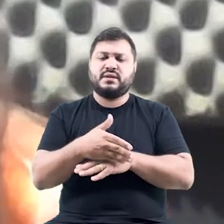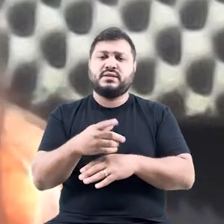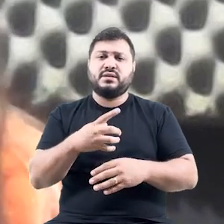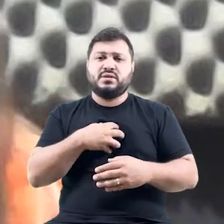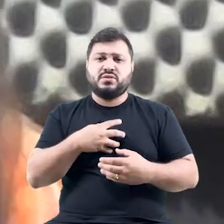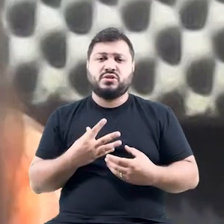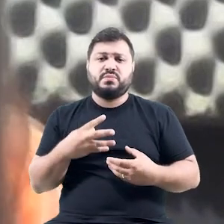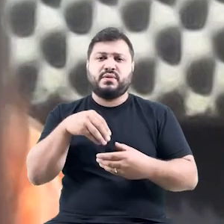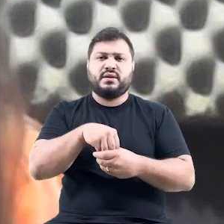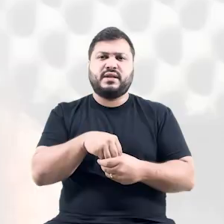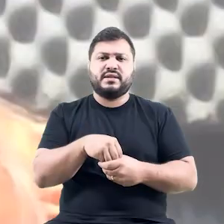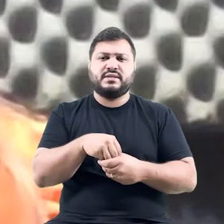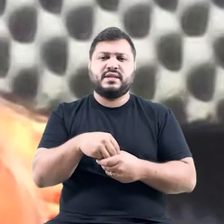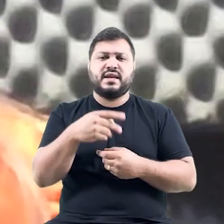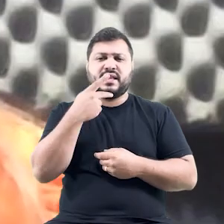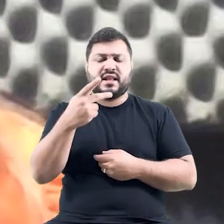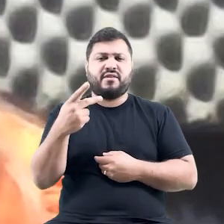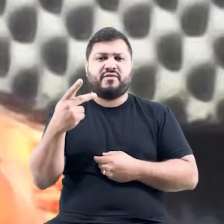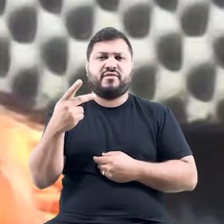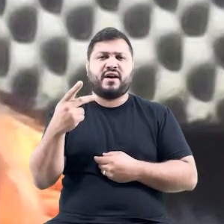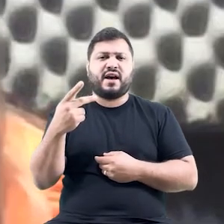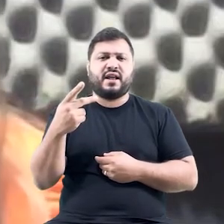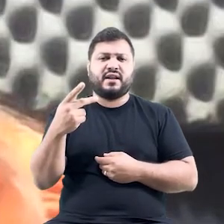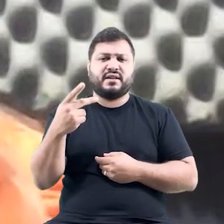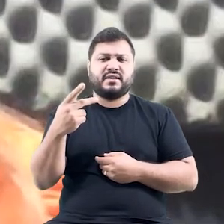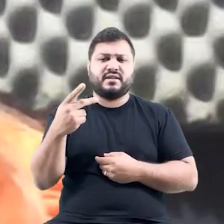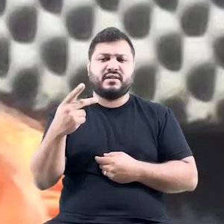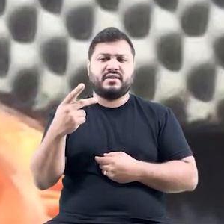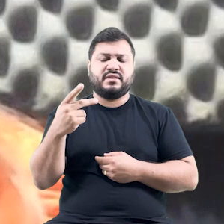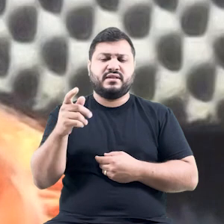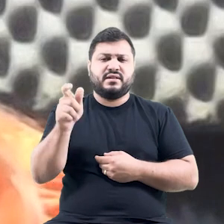de pertencer. Na fala desse